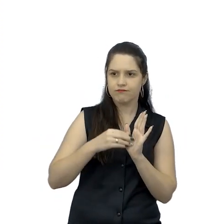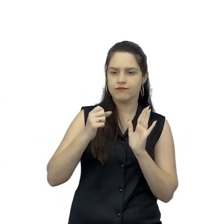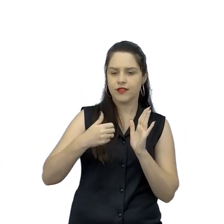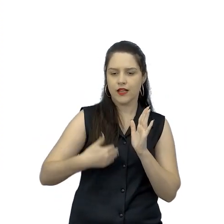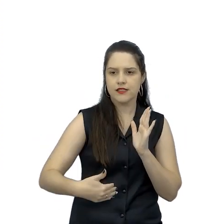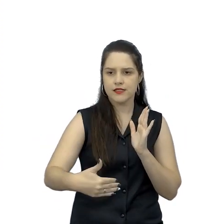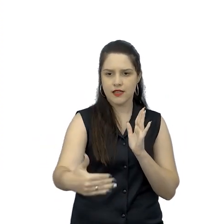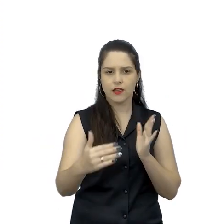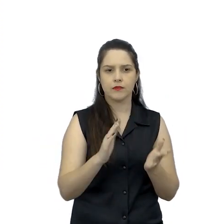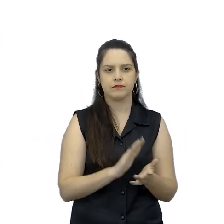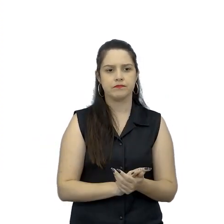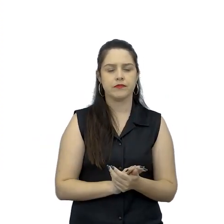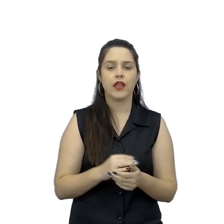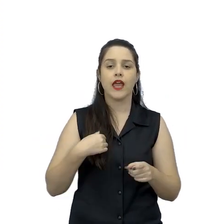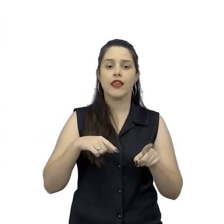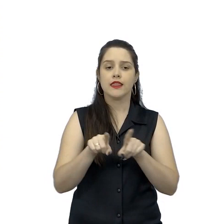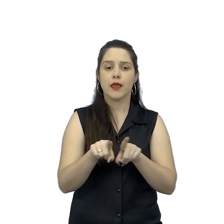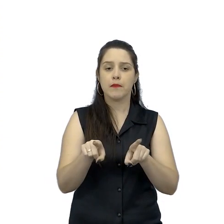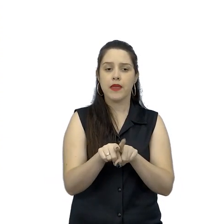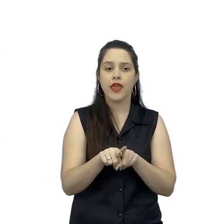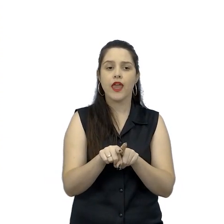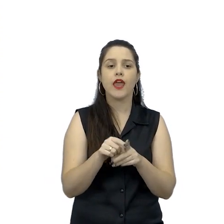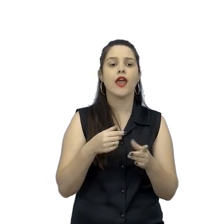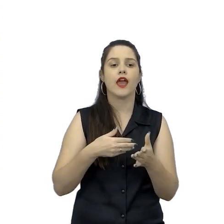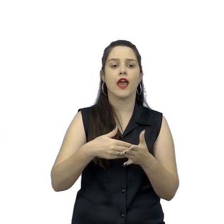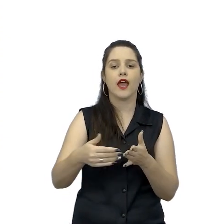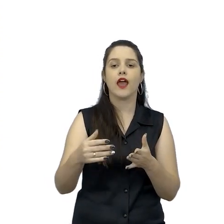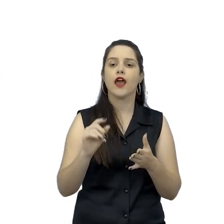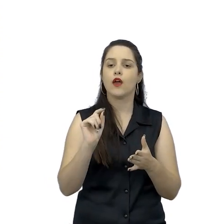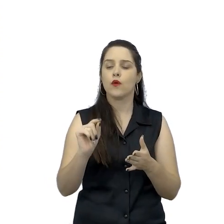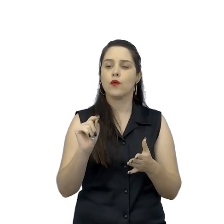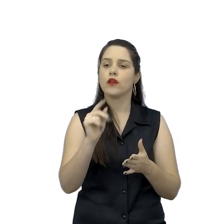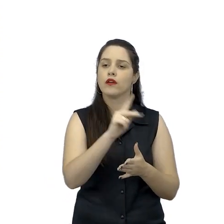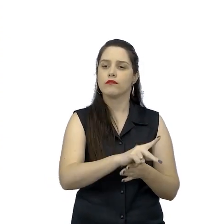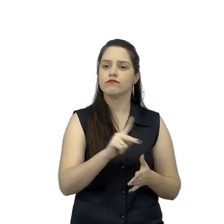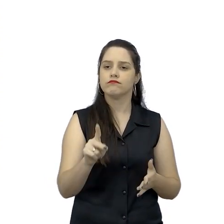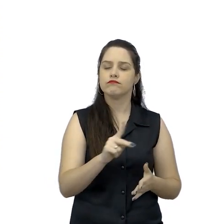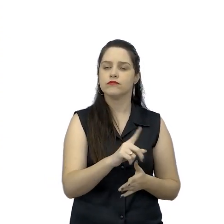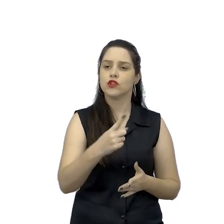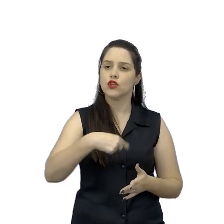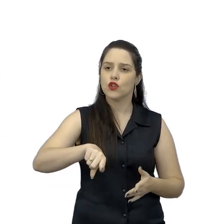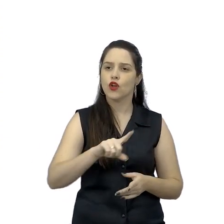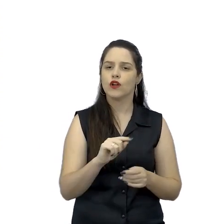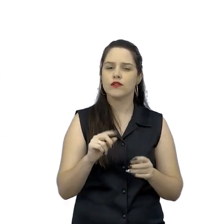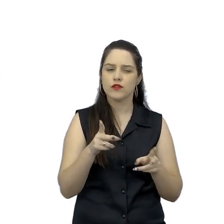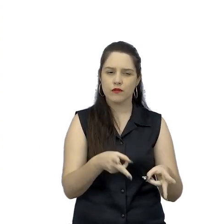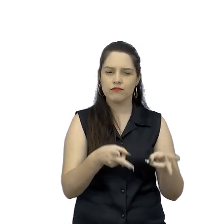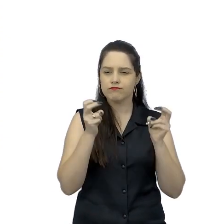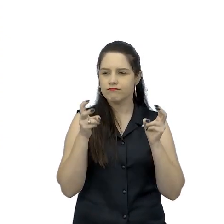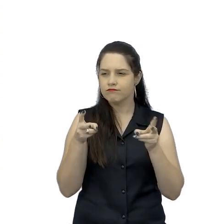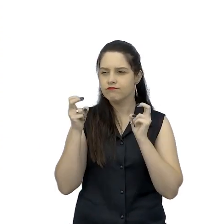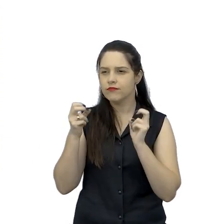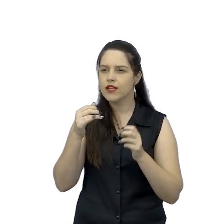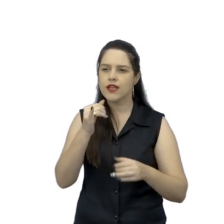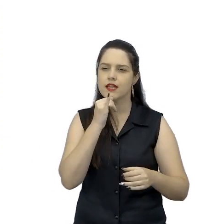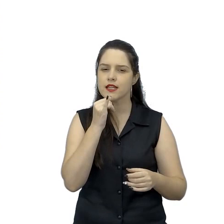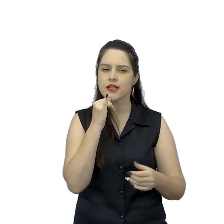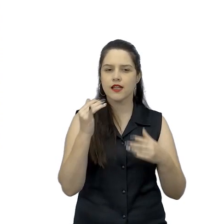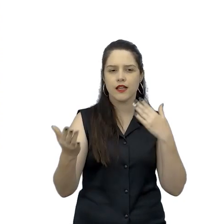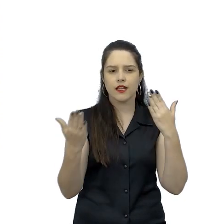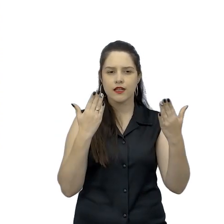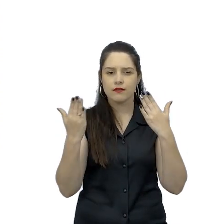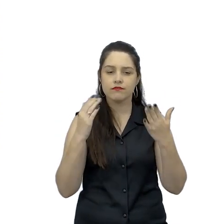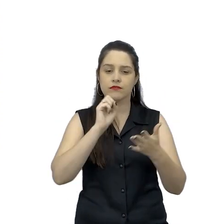seguir. Aqui fala da reportagem na íntegra, né, professor? E nós vamos observar que essa reportagem, ela continua